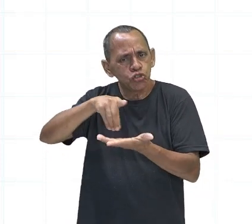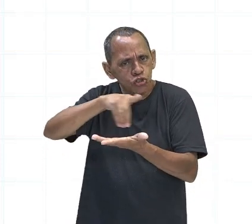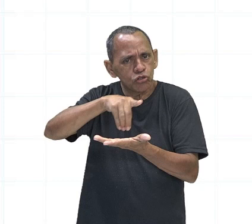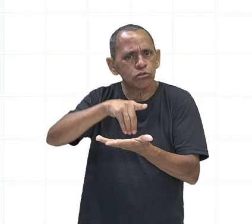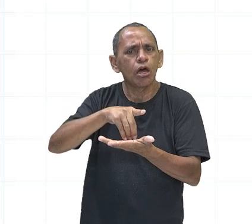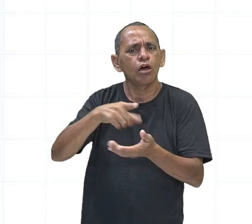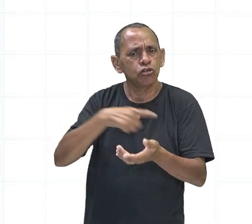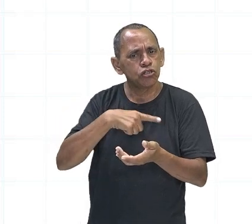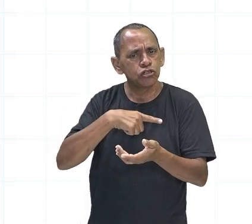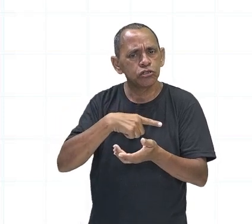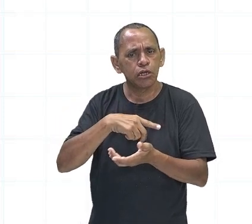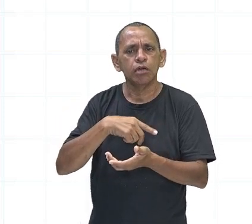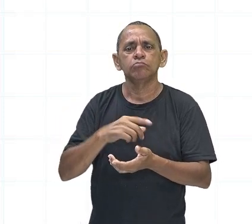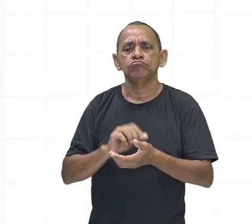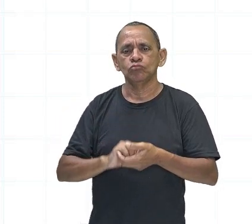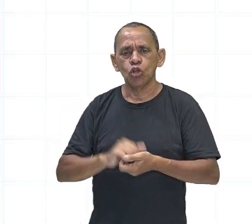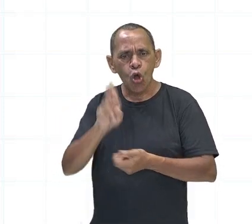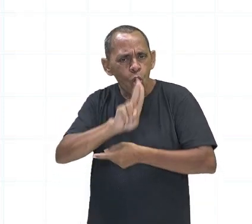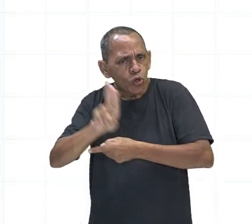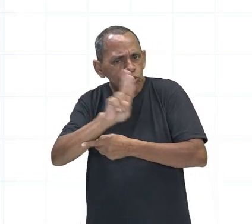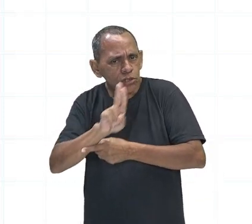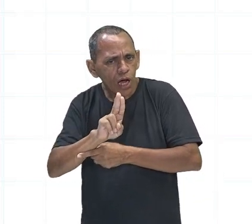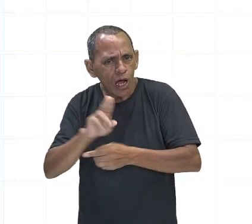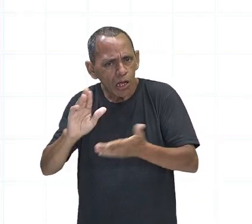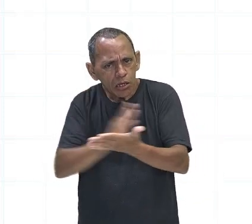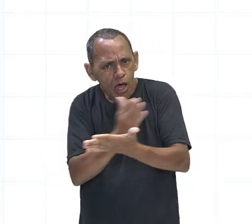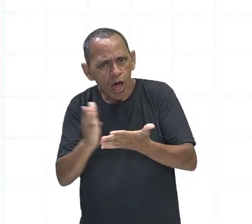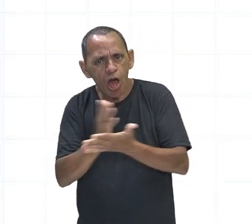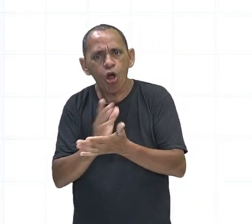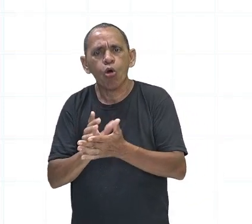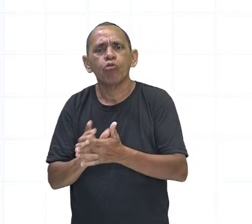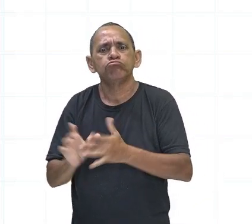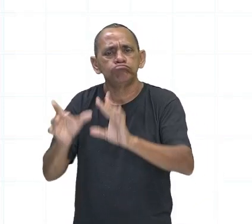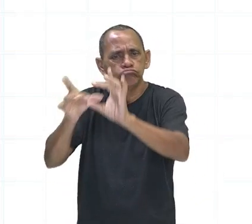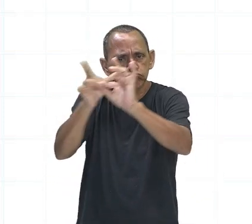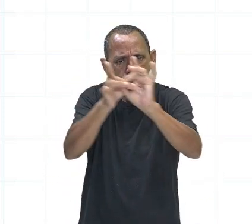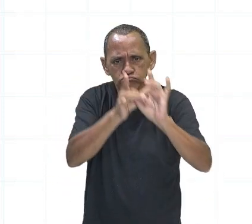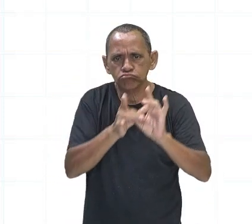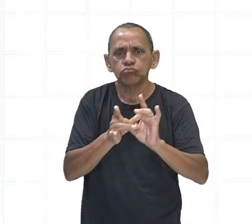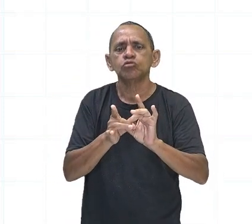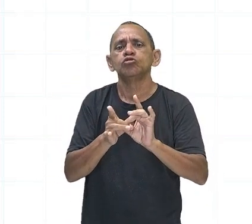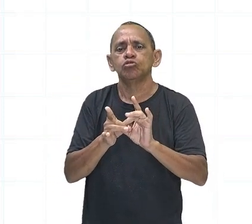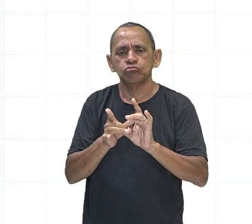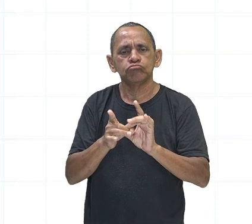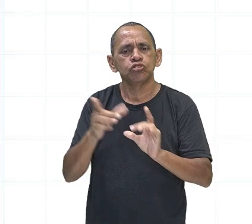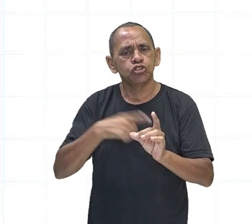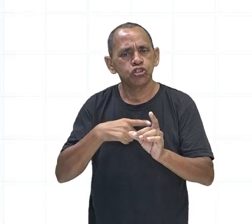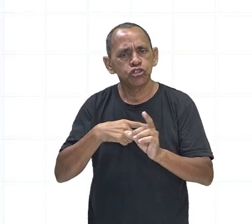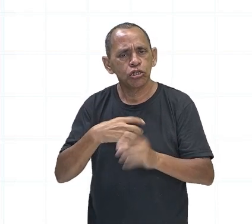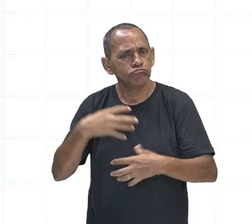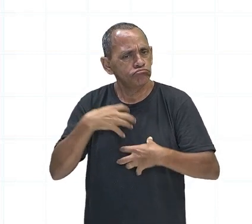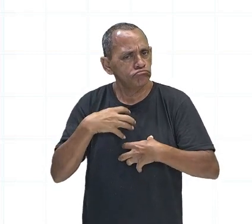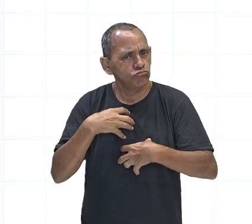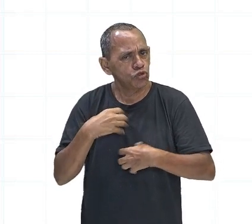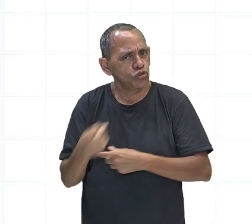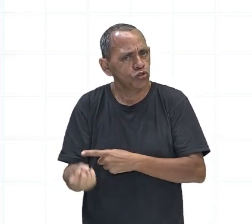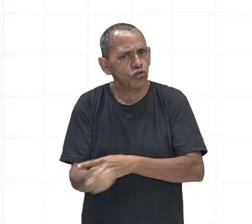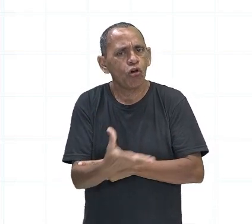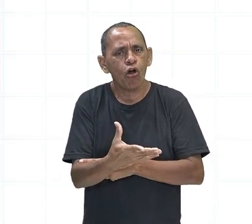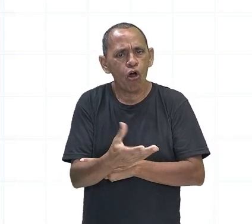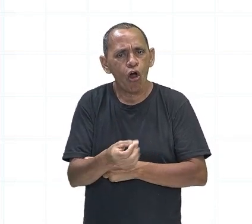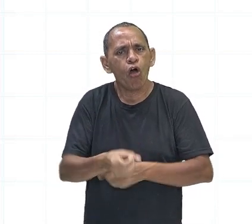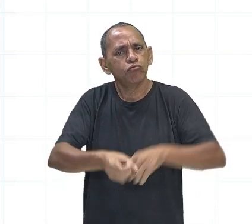Empregadas em determinados contextos. Elas ganham sentidos novos, chamados de